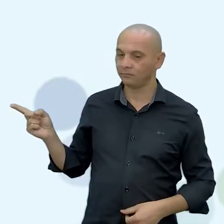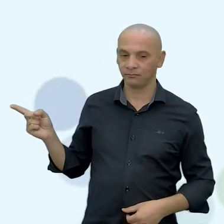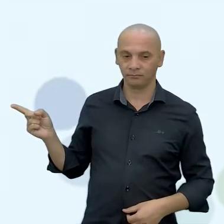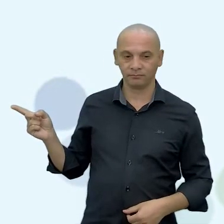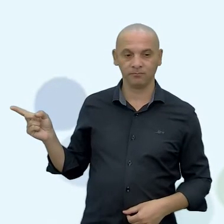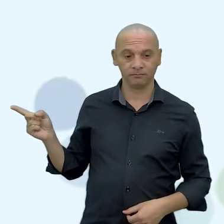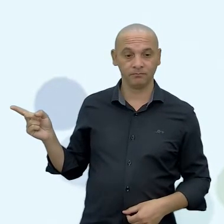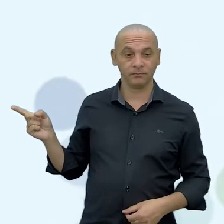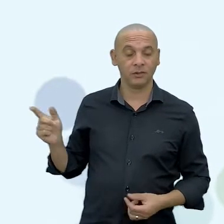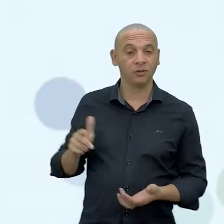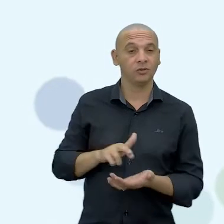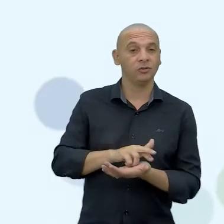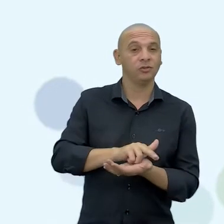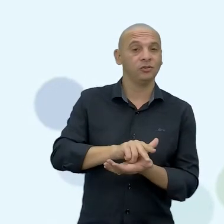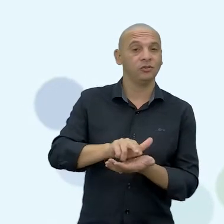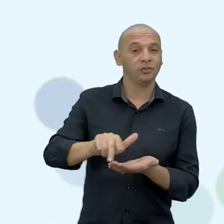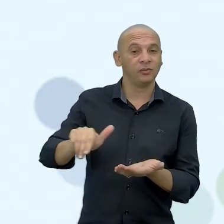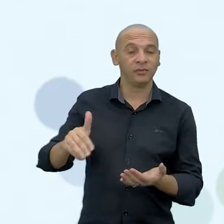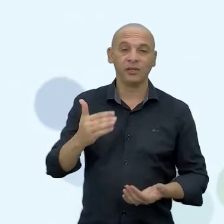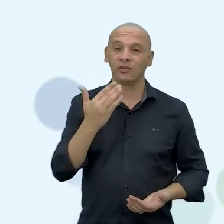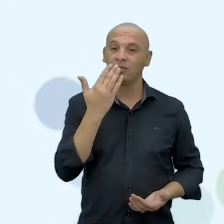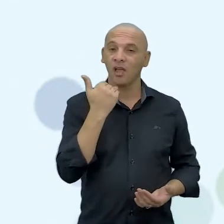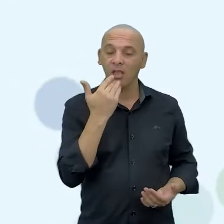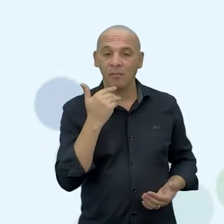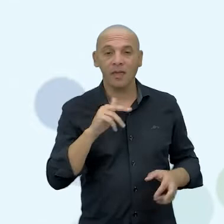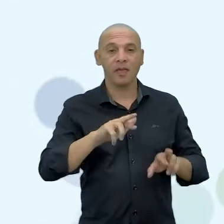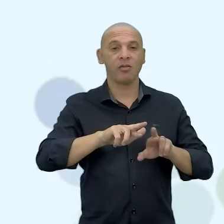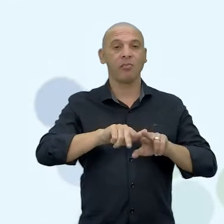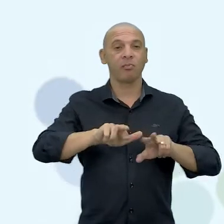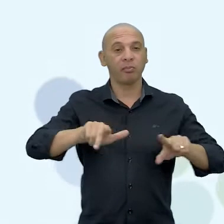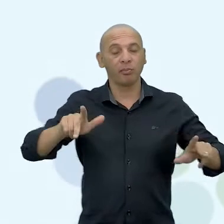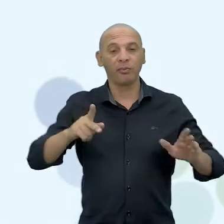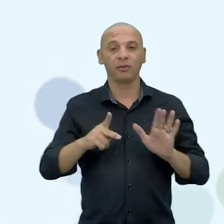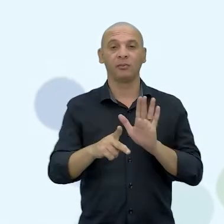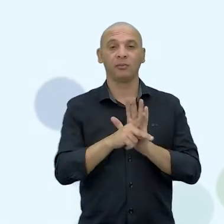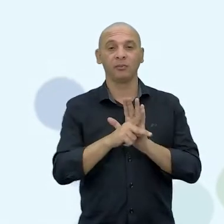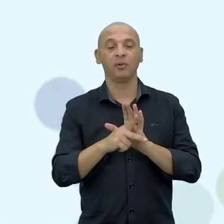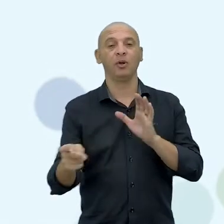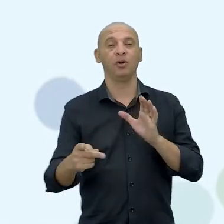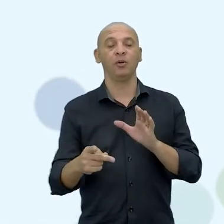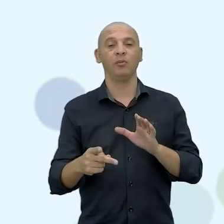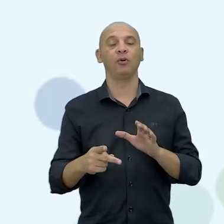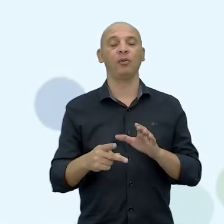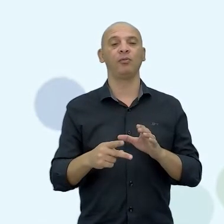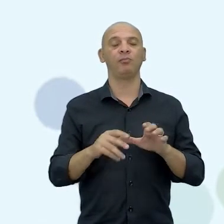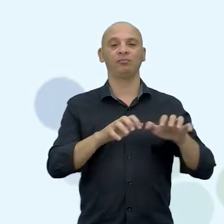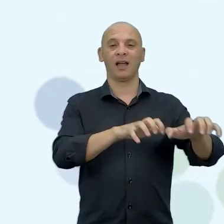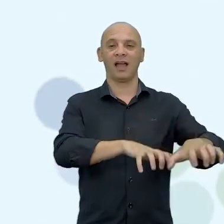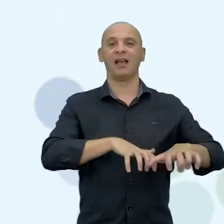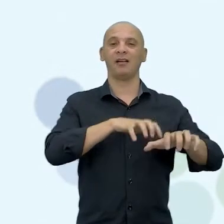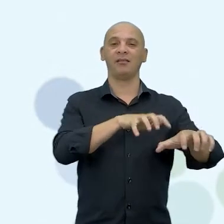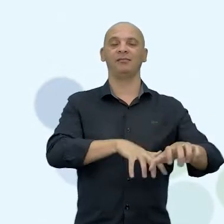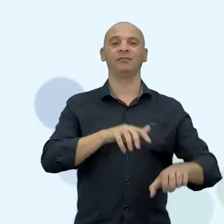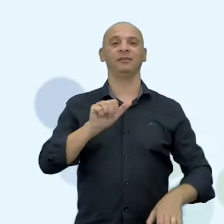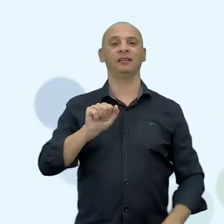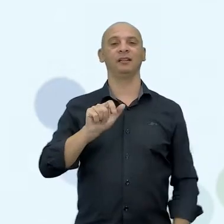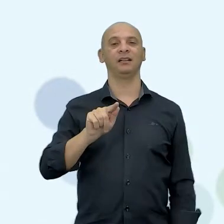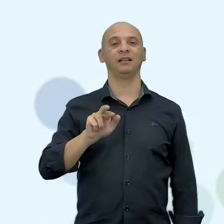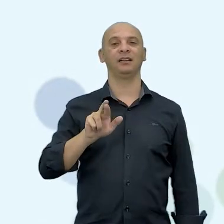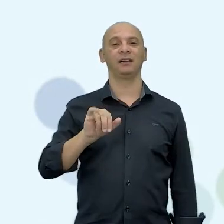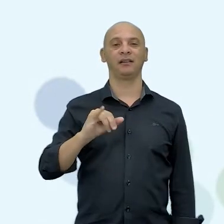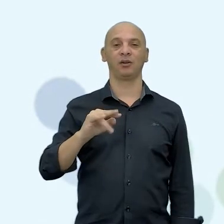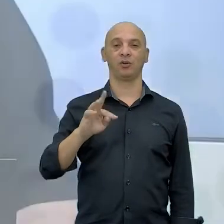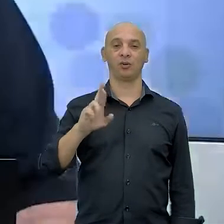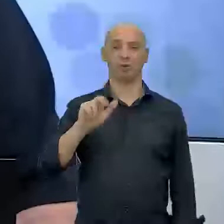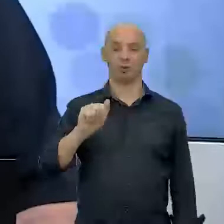que a gente acaba vendo aí diversos produtos aí produzidos aí pela agricultura, né, geradas aí por,